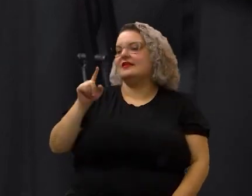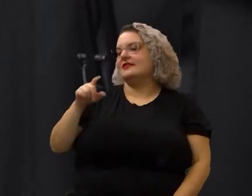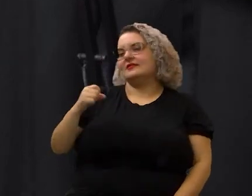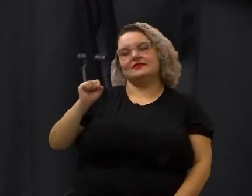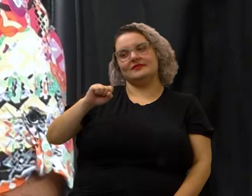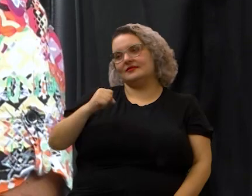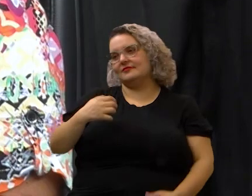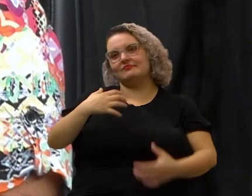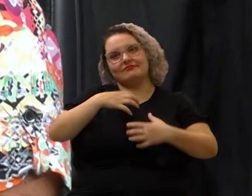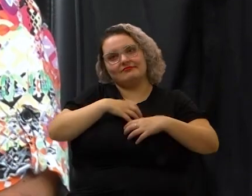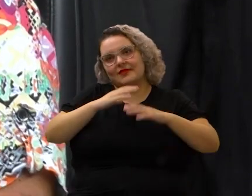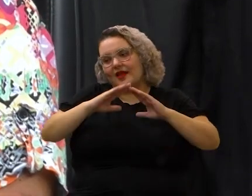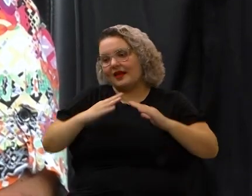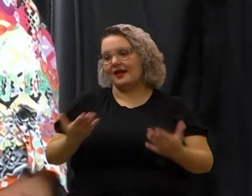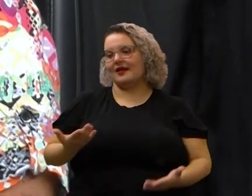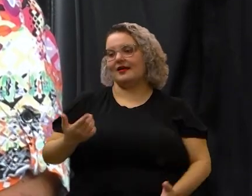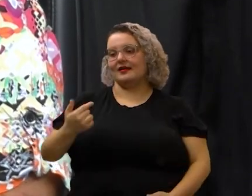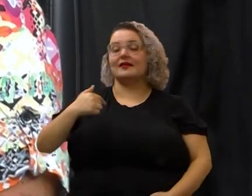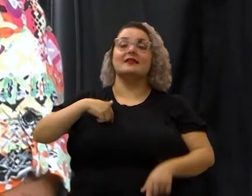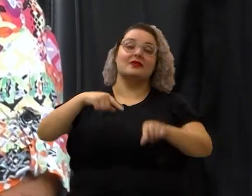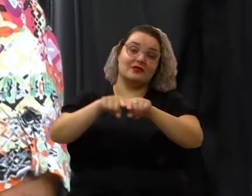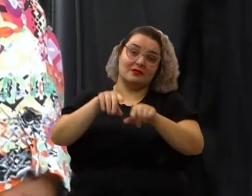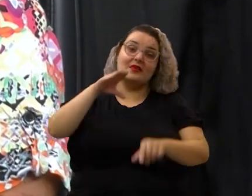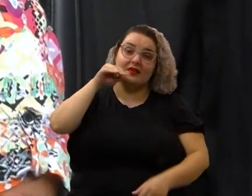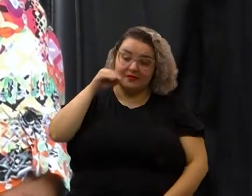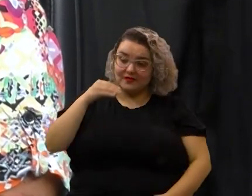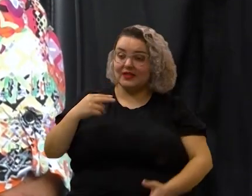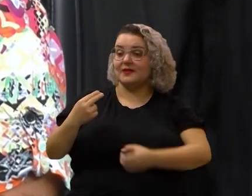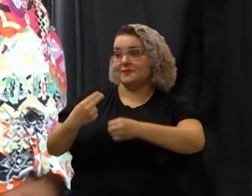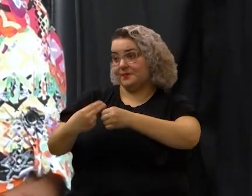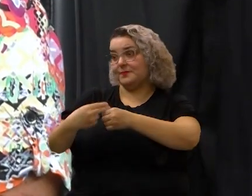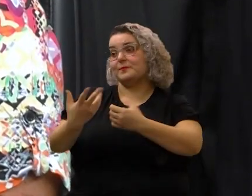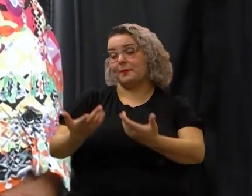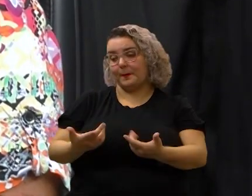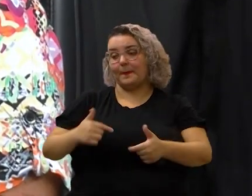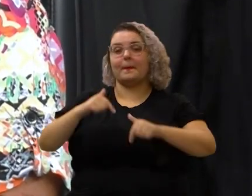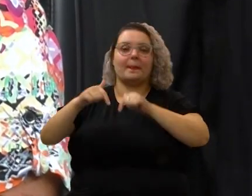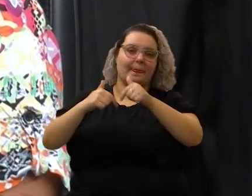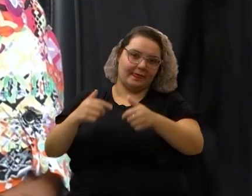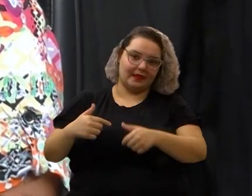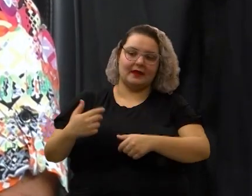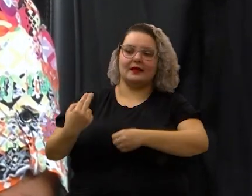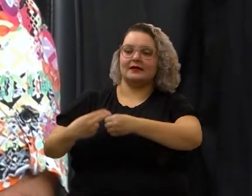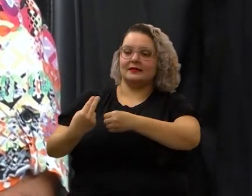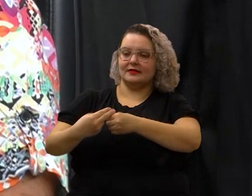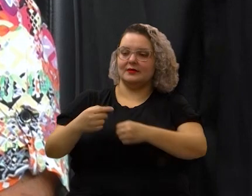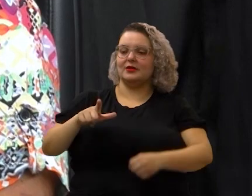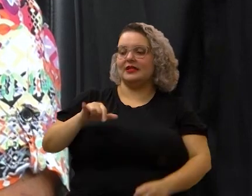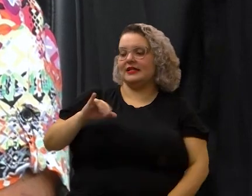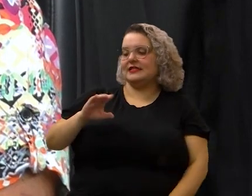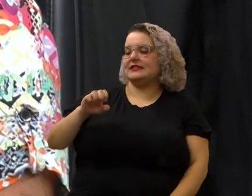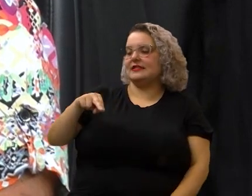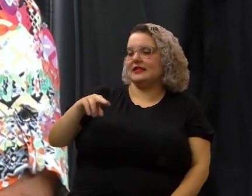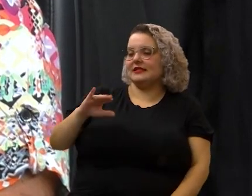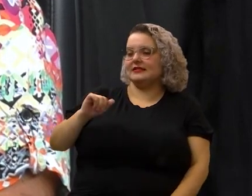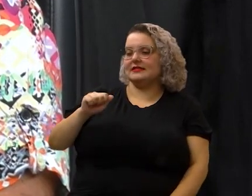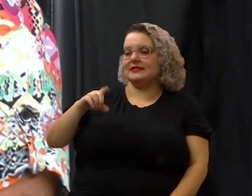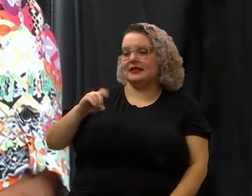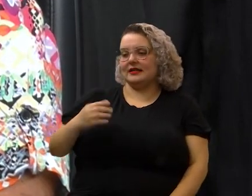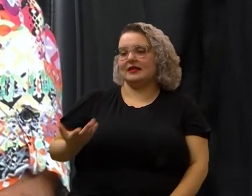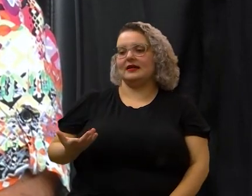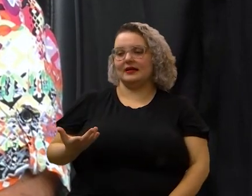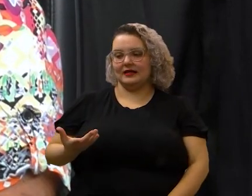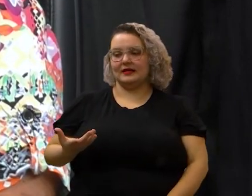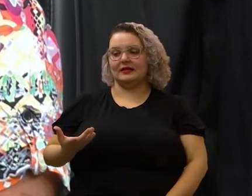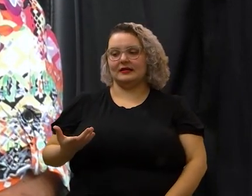né? Eu me sinto em casa, porque além de tudo eu sou funcionária da Unicamp. Ah, Eu tá. trabalho na Unicamp, estou licenciada porque eu estou exercendo